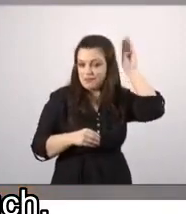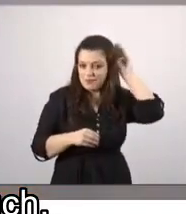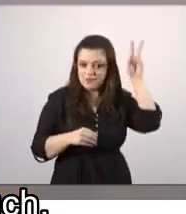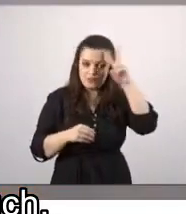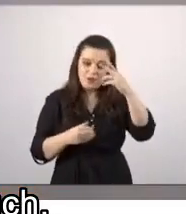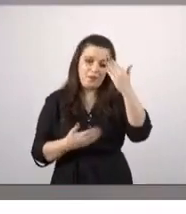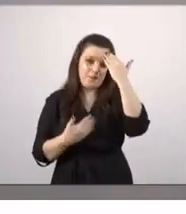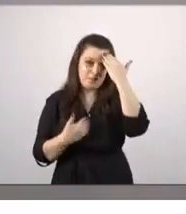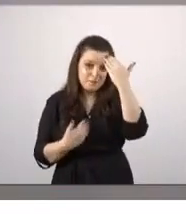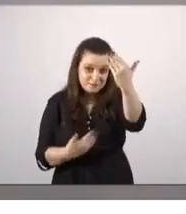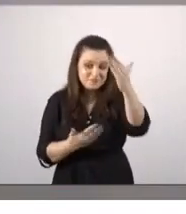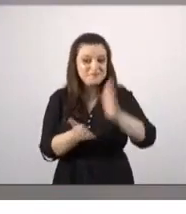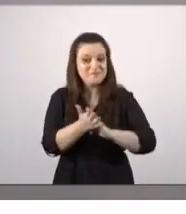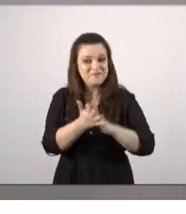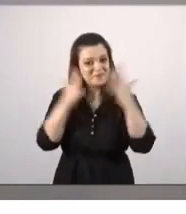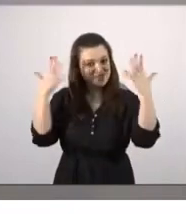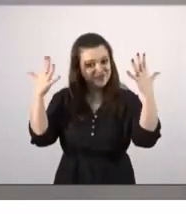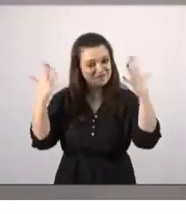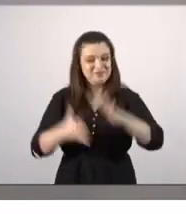muito obrigado.